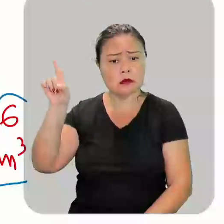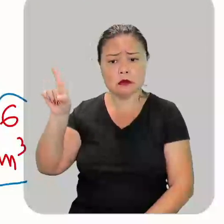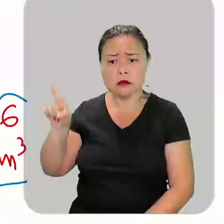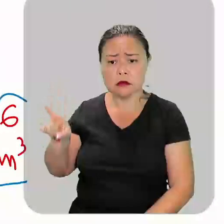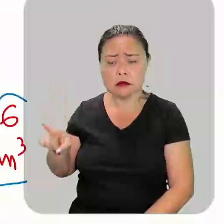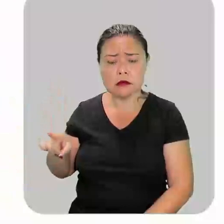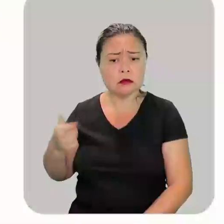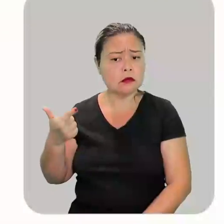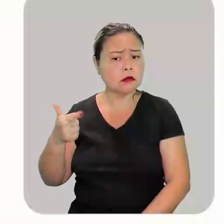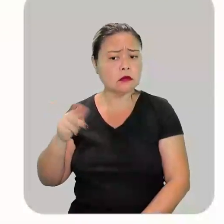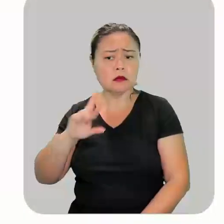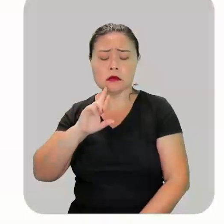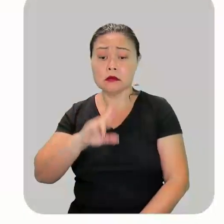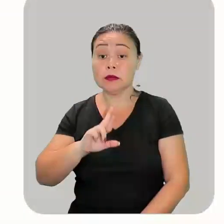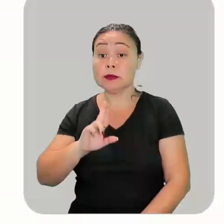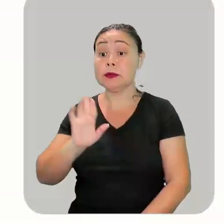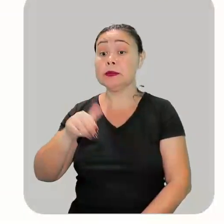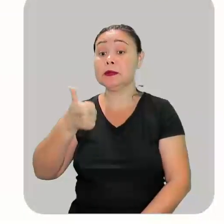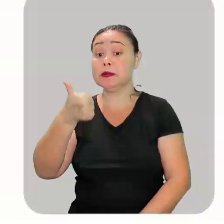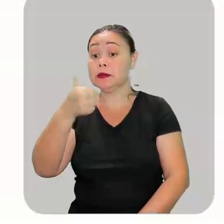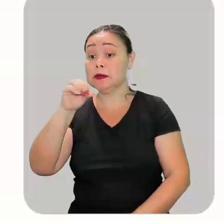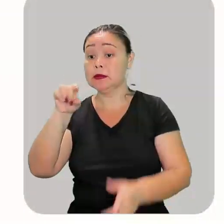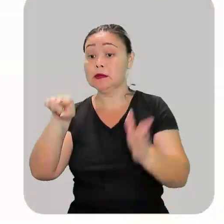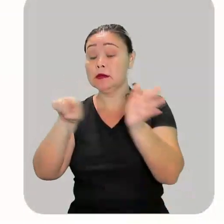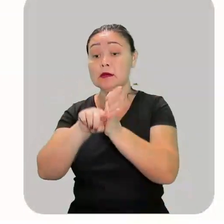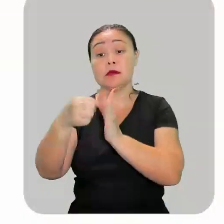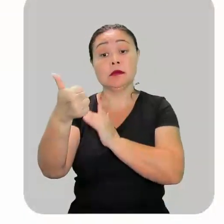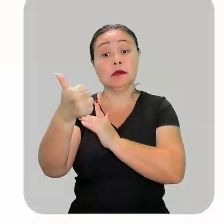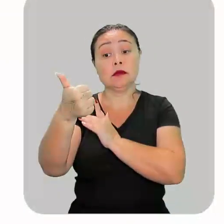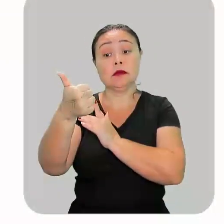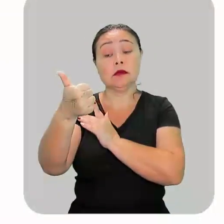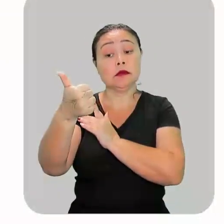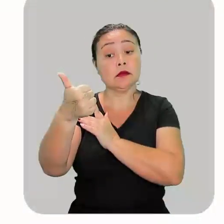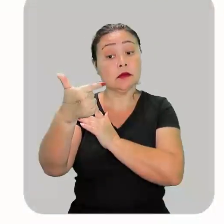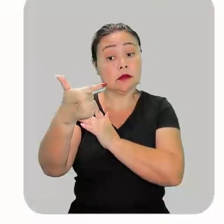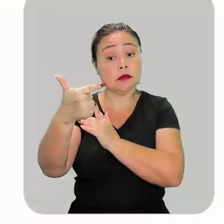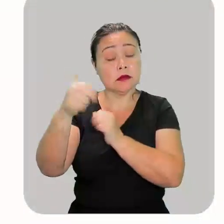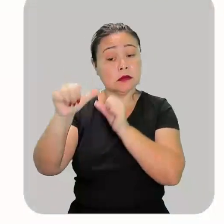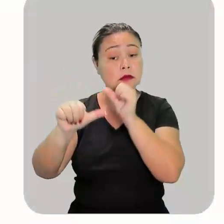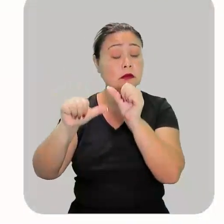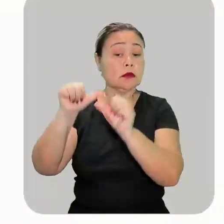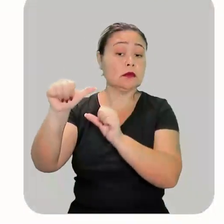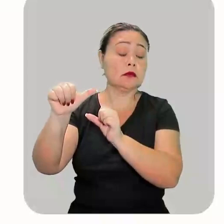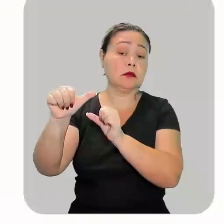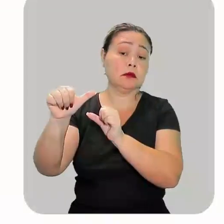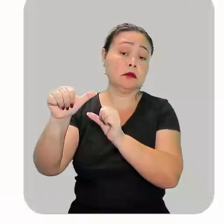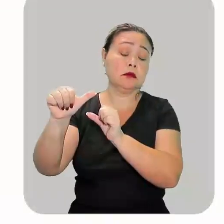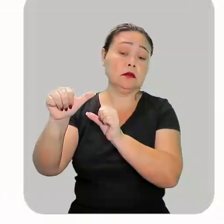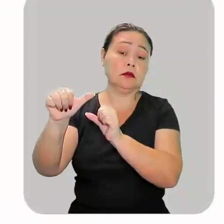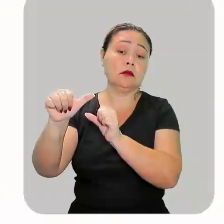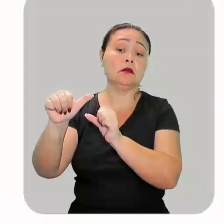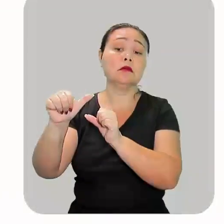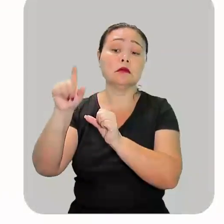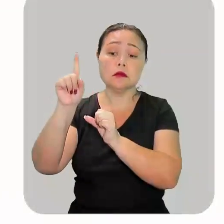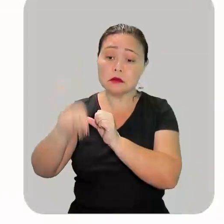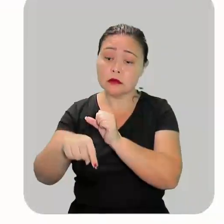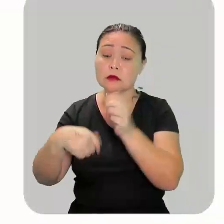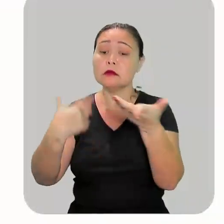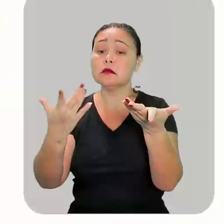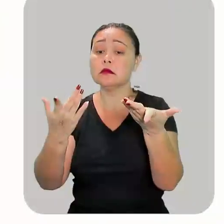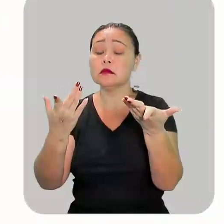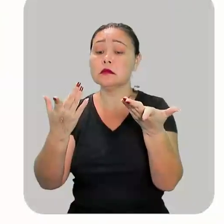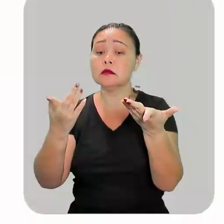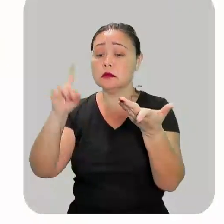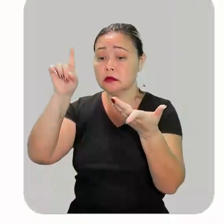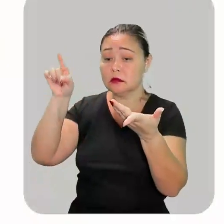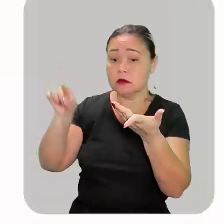ali, ó. Não tem, né? Mas eu sei que 10 elevado a 2 é 100. A gente pode também fazer o seguinte, né? A gente também pode